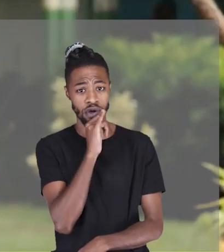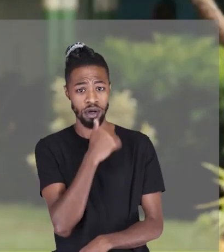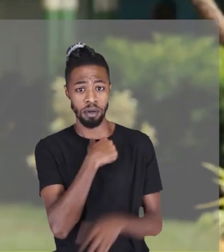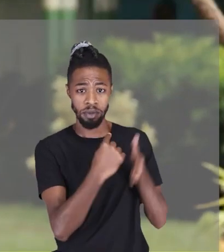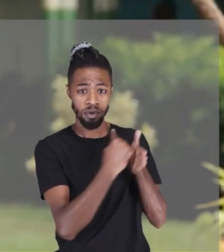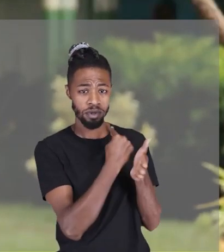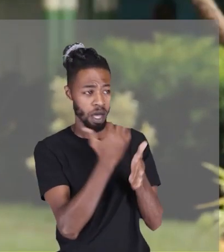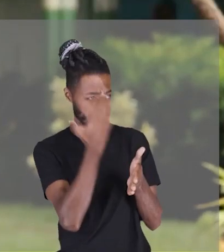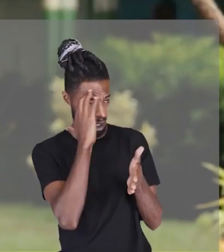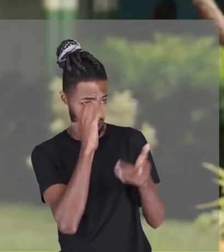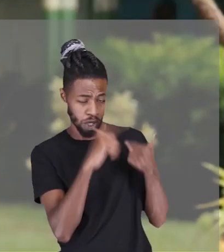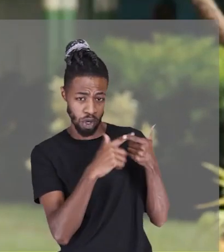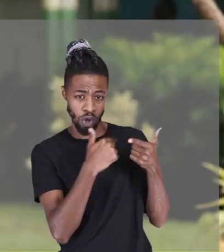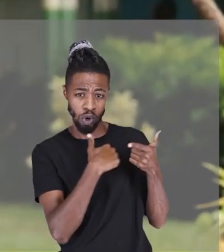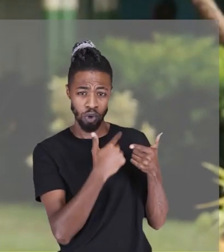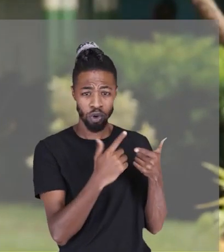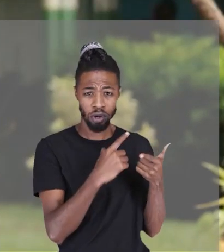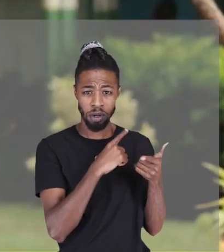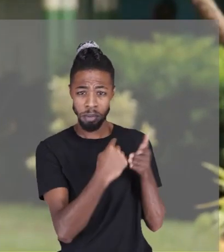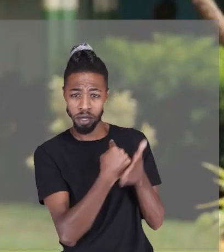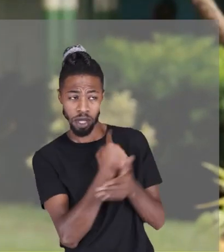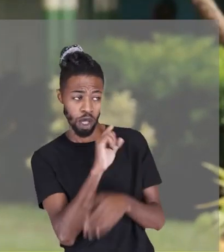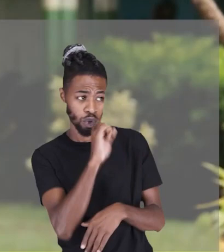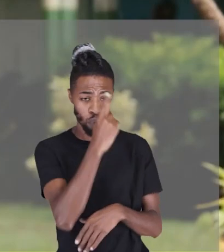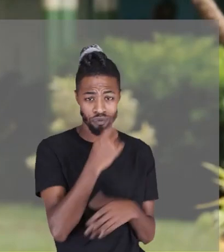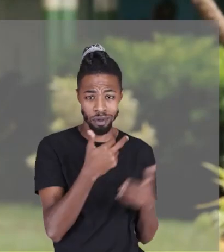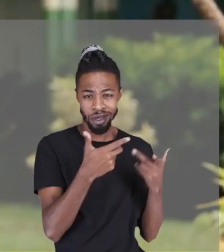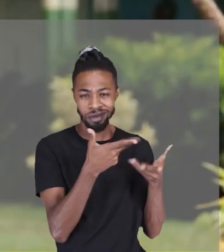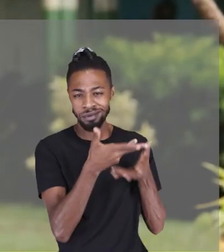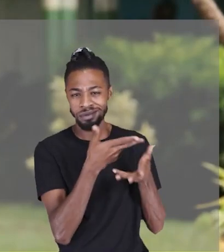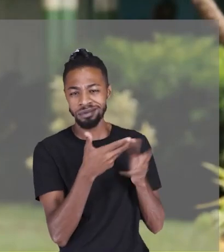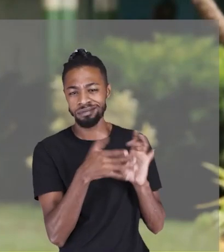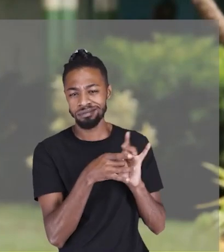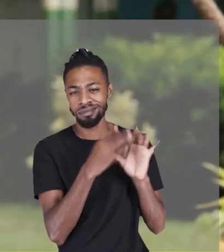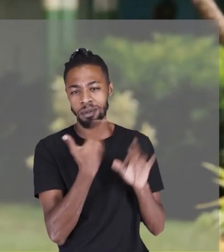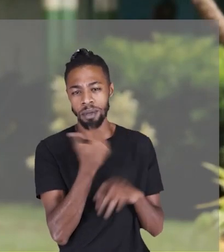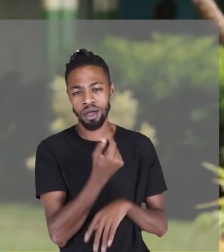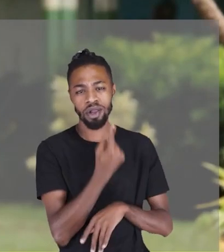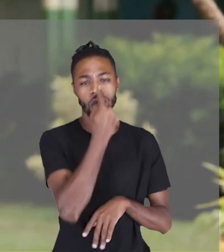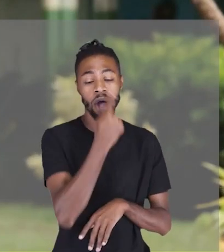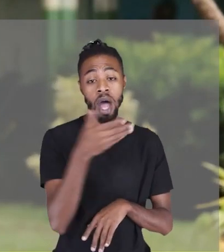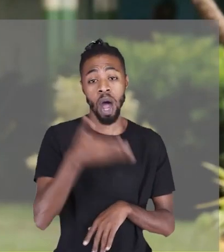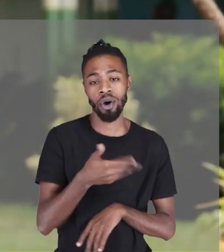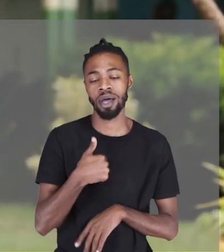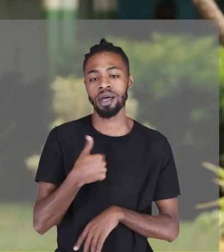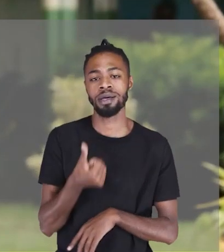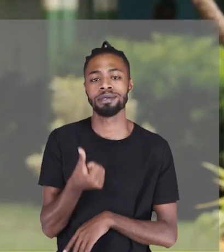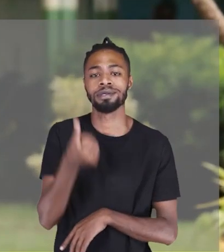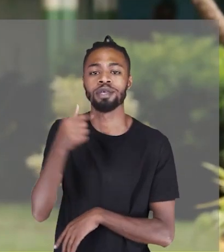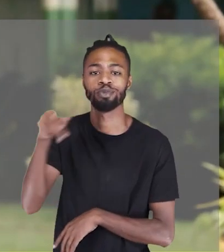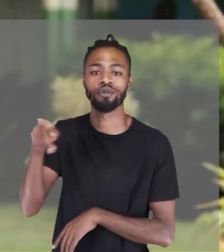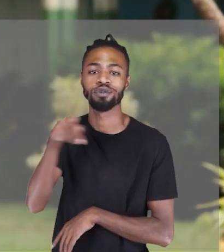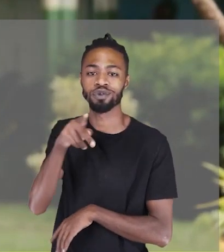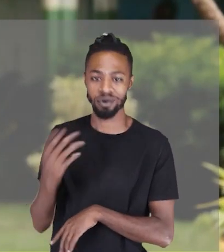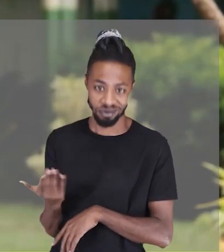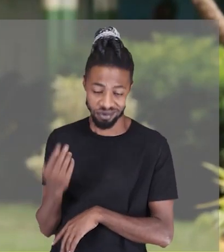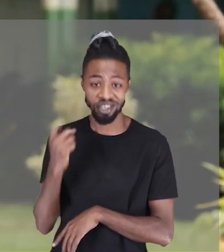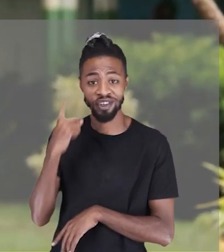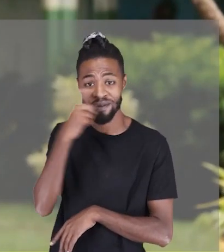ia em mesa perguntar se você entendeu, qual que é a sua dúvida. Agora a gente tem 7 professores, eles não vão